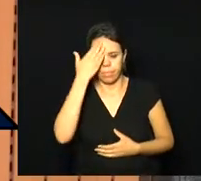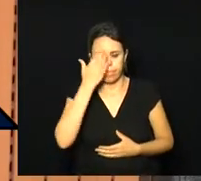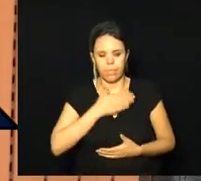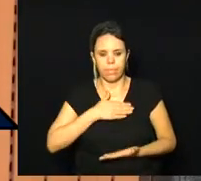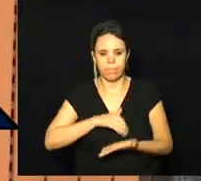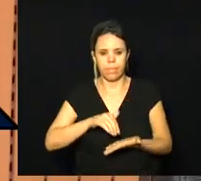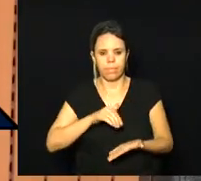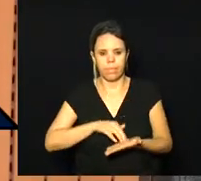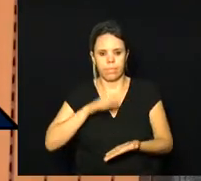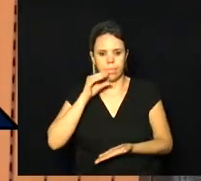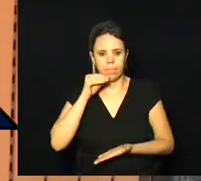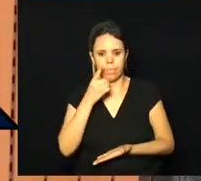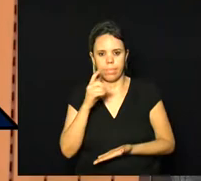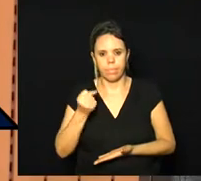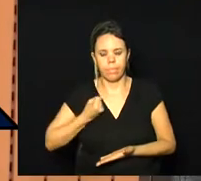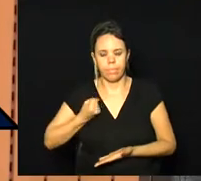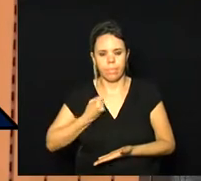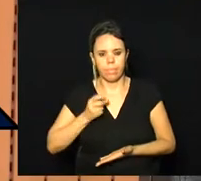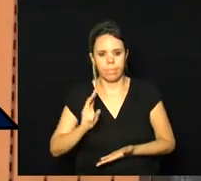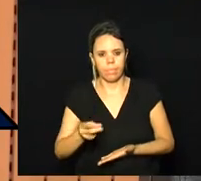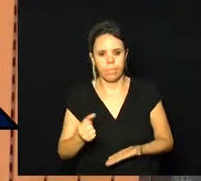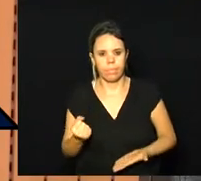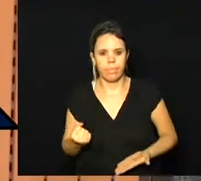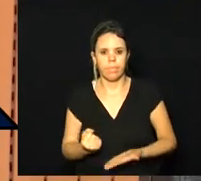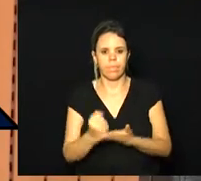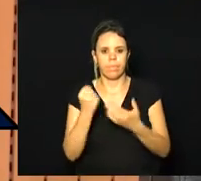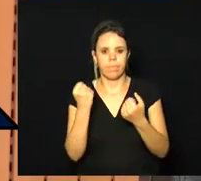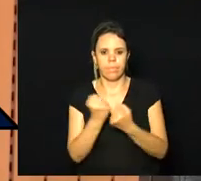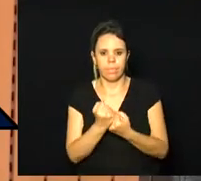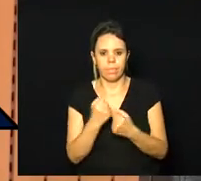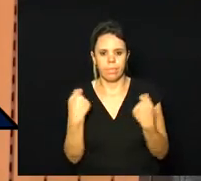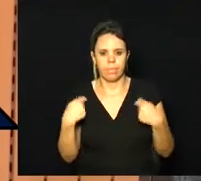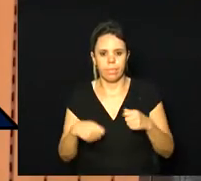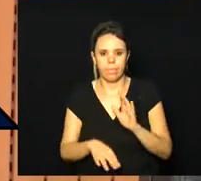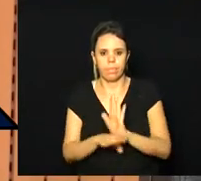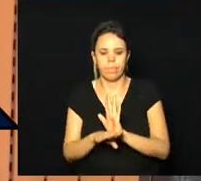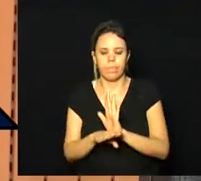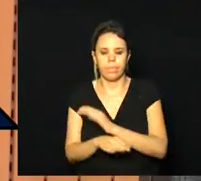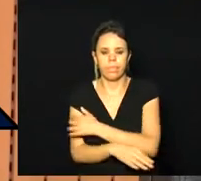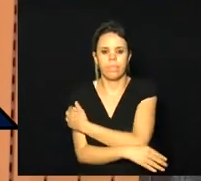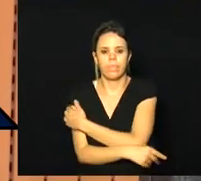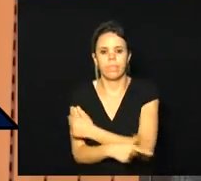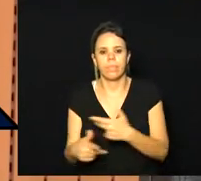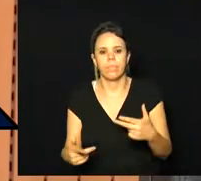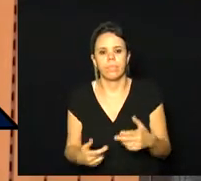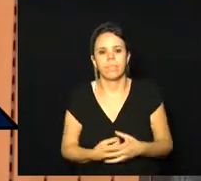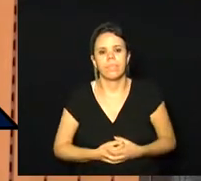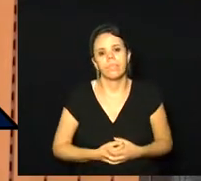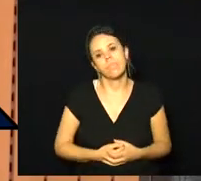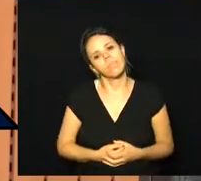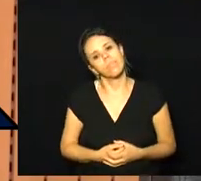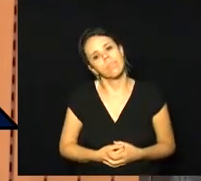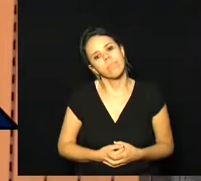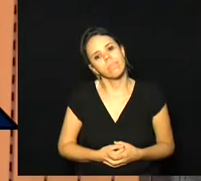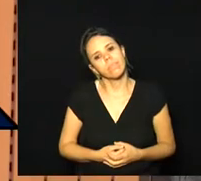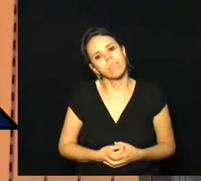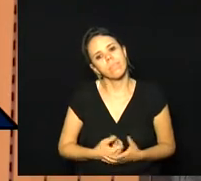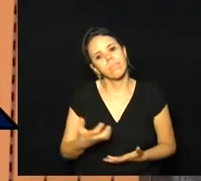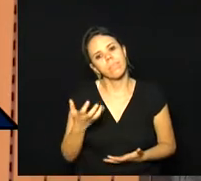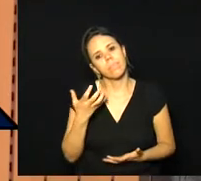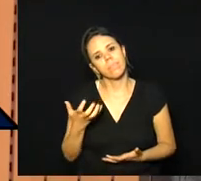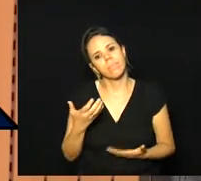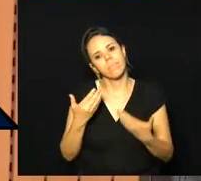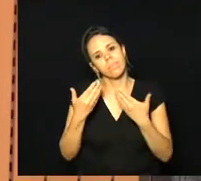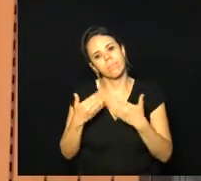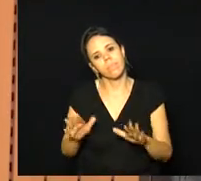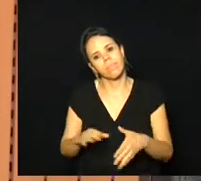gabinete, ao Gabinete 10, que sempre está dando aquele suporte necessário para que as coisas aconteçam. Eu quero